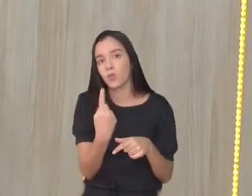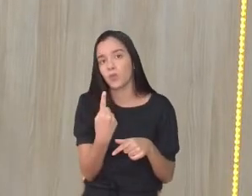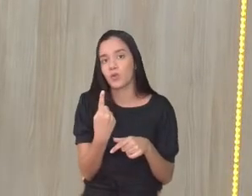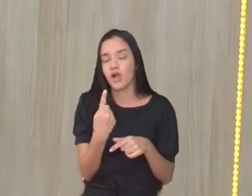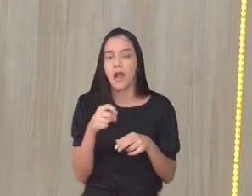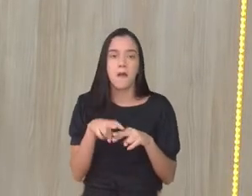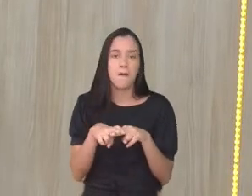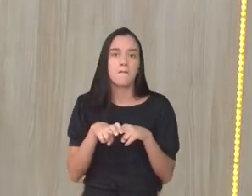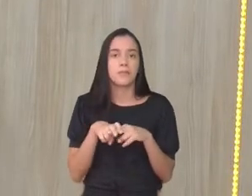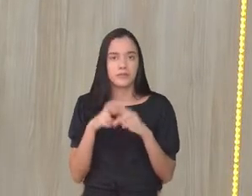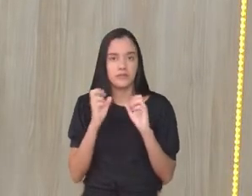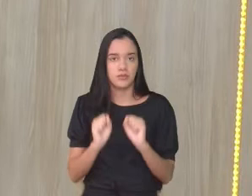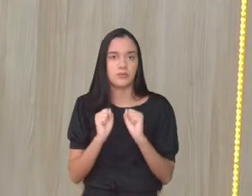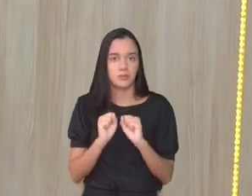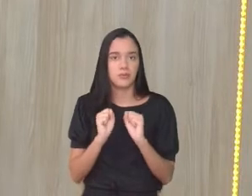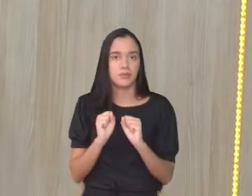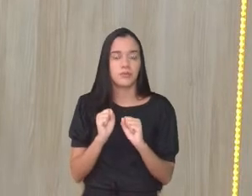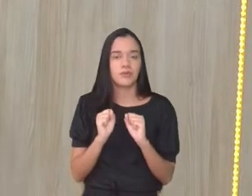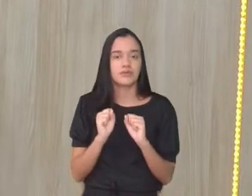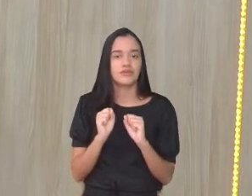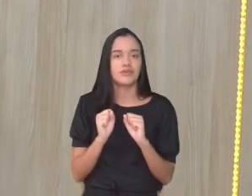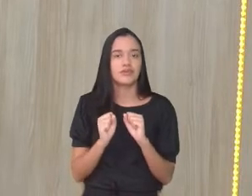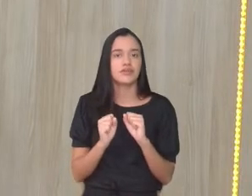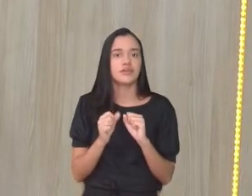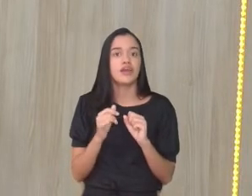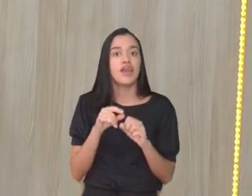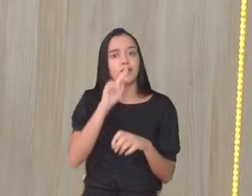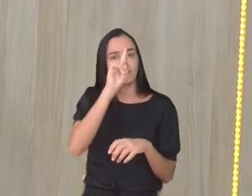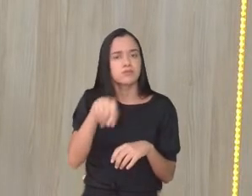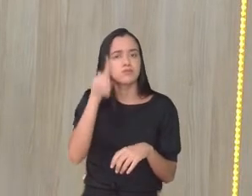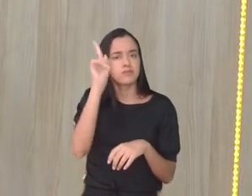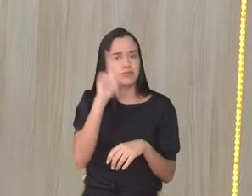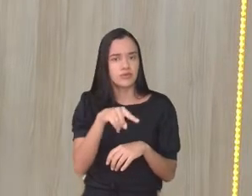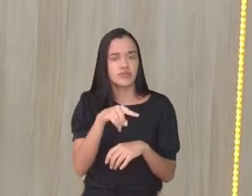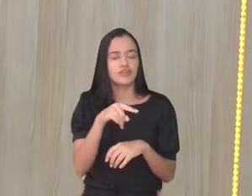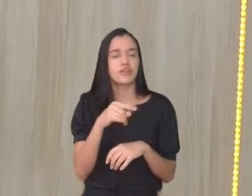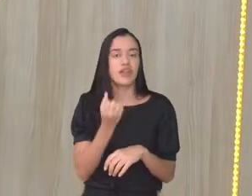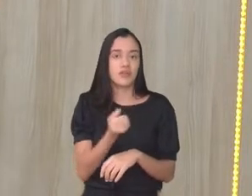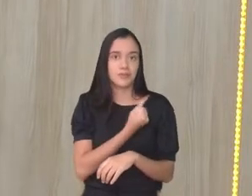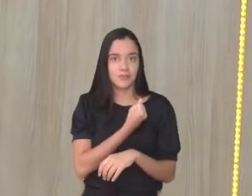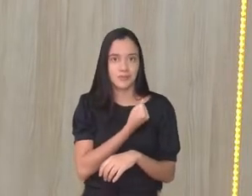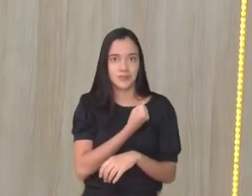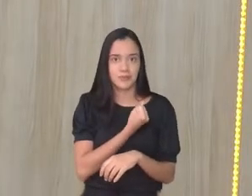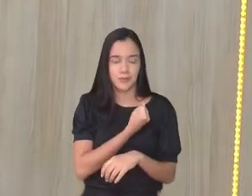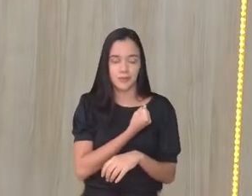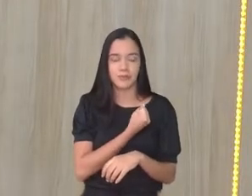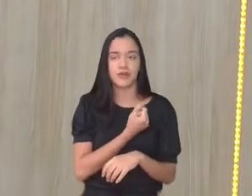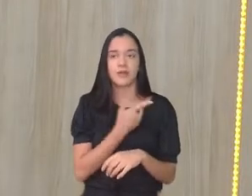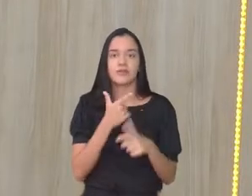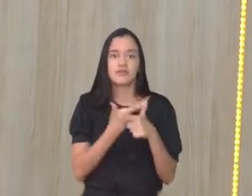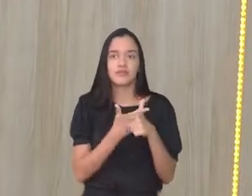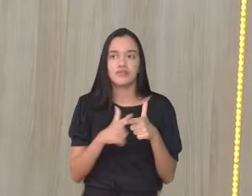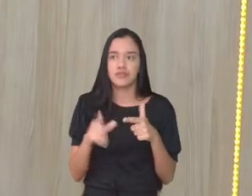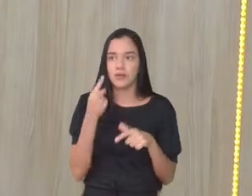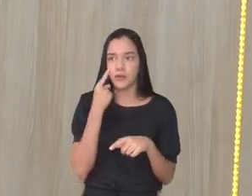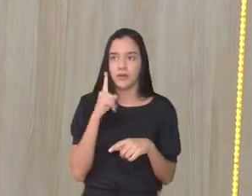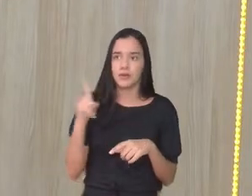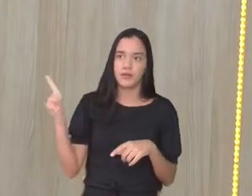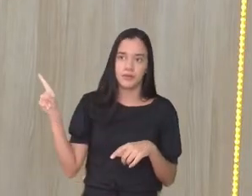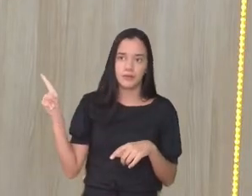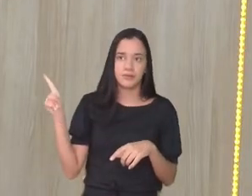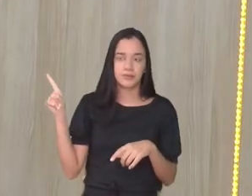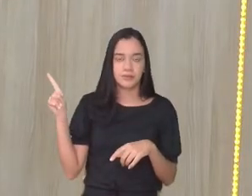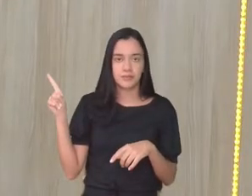Por isso que a gente pode fazer o tube-tube, né? Fazer o cancelamento aí desses números. Então, eu posso dividir aqui, ó,